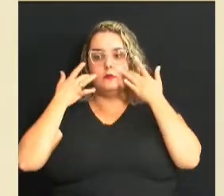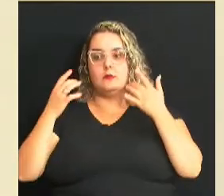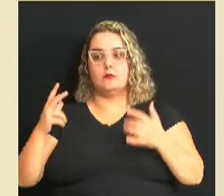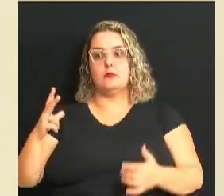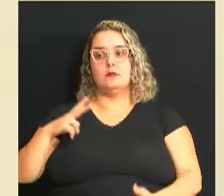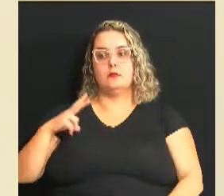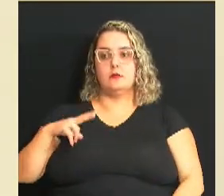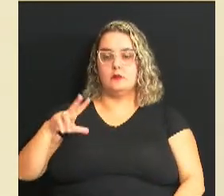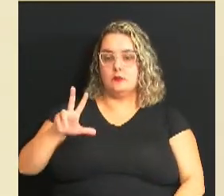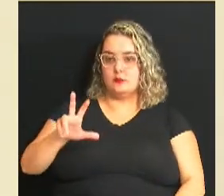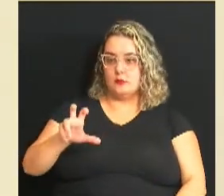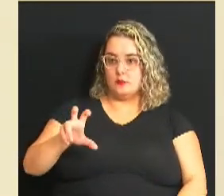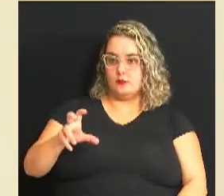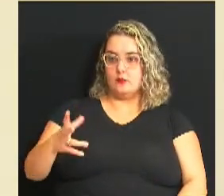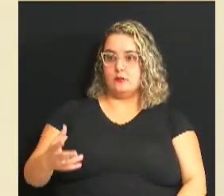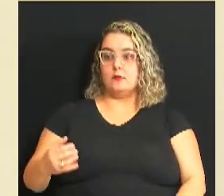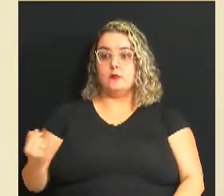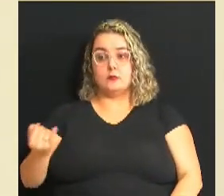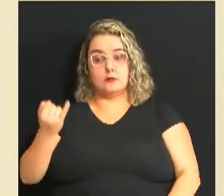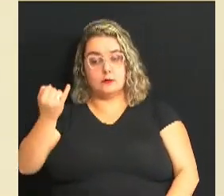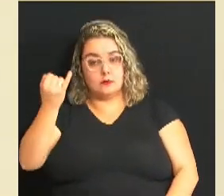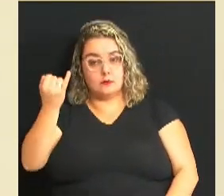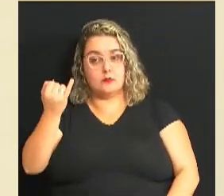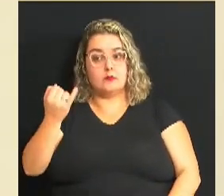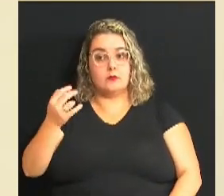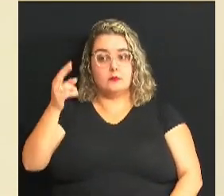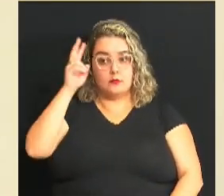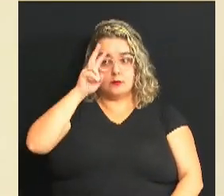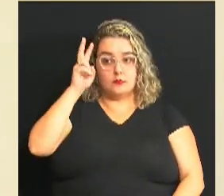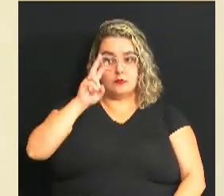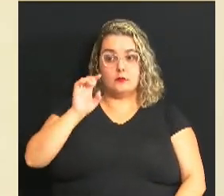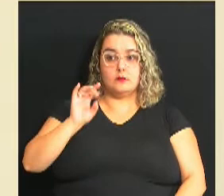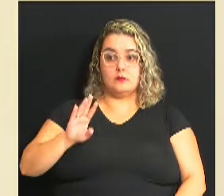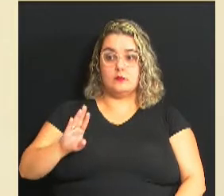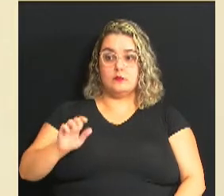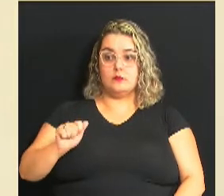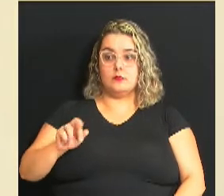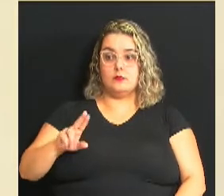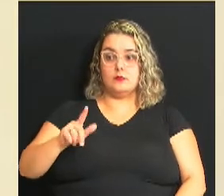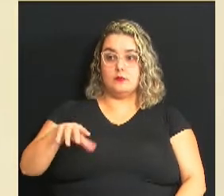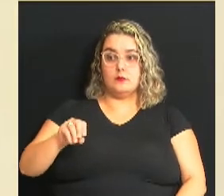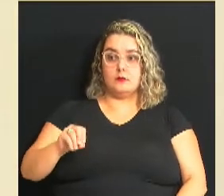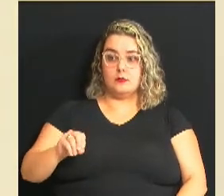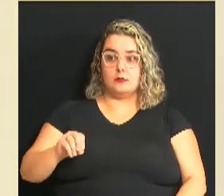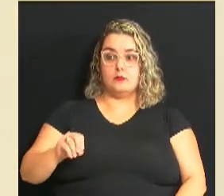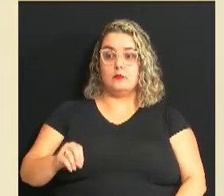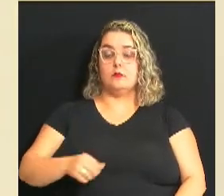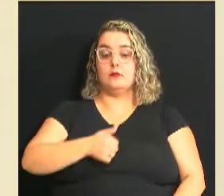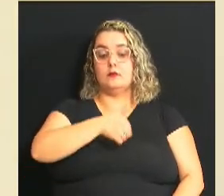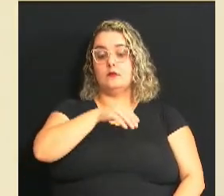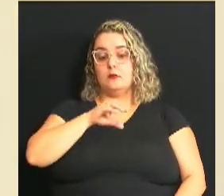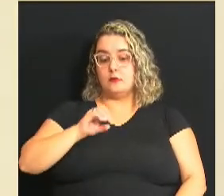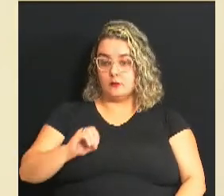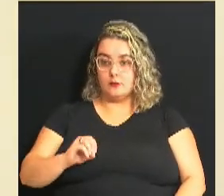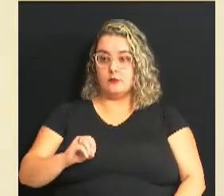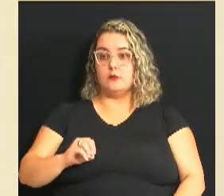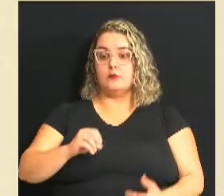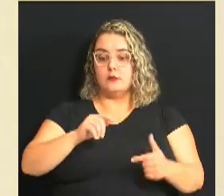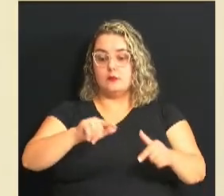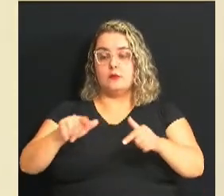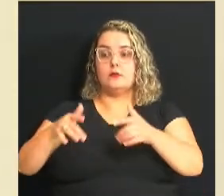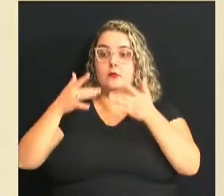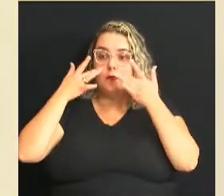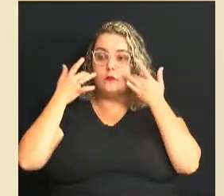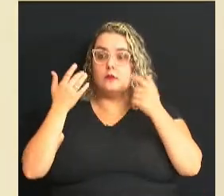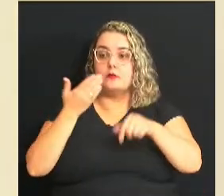mas também é importante a gente lembrar que só em Barão Geraldo a gente tem cerca de 10 espaços teatrais onde as pessoas